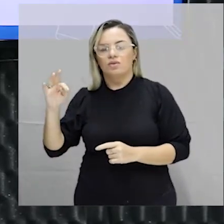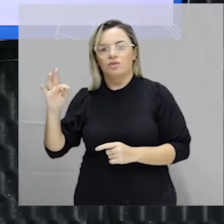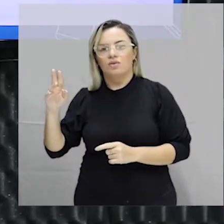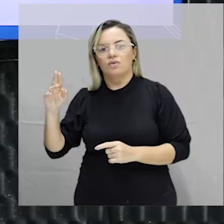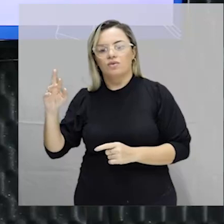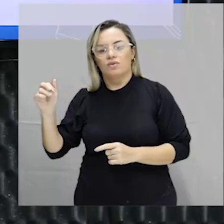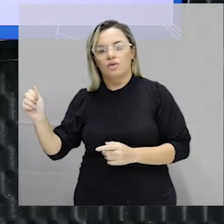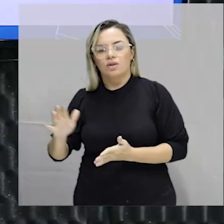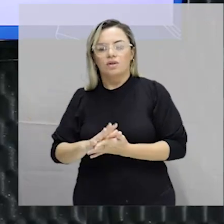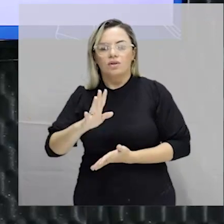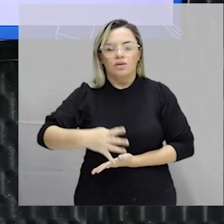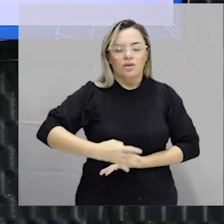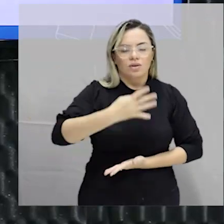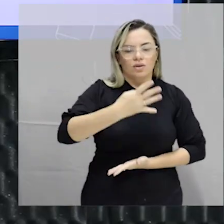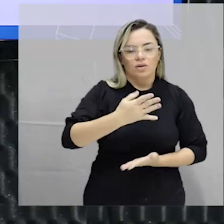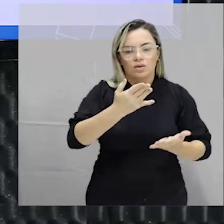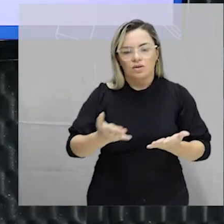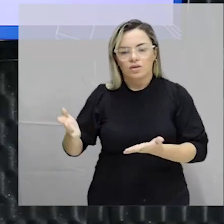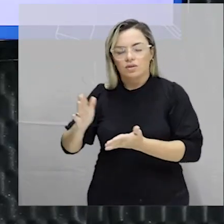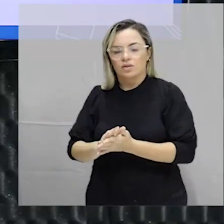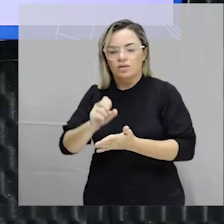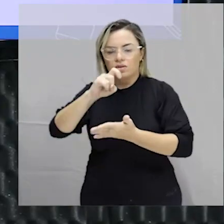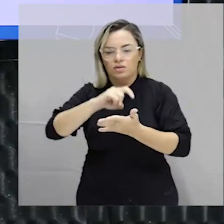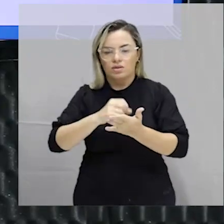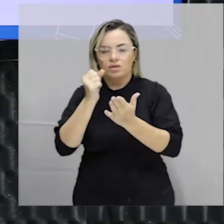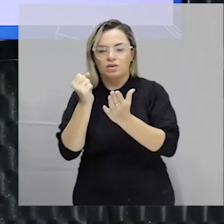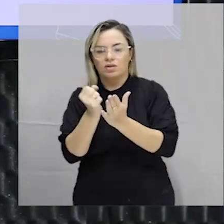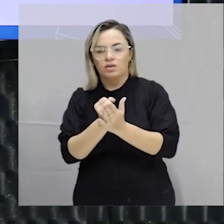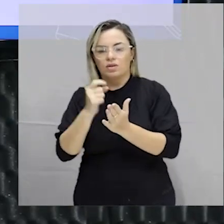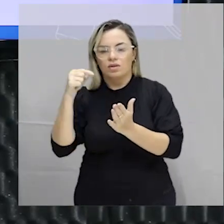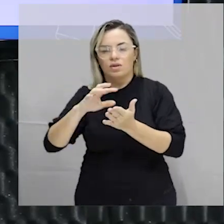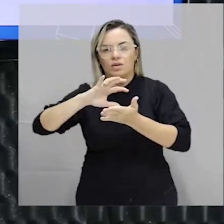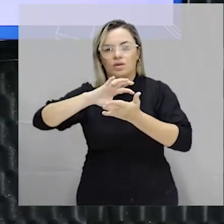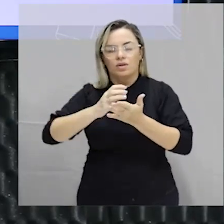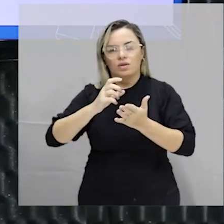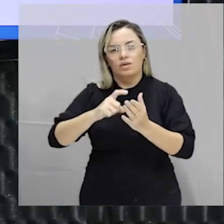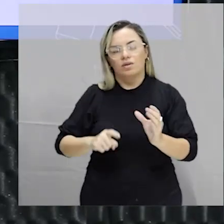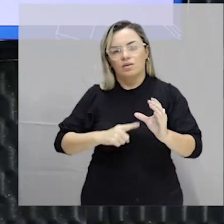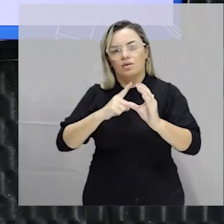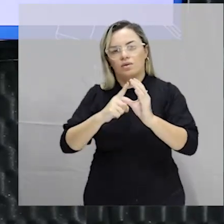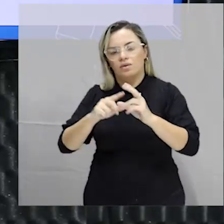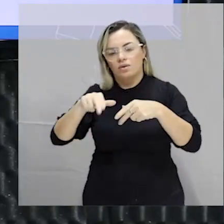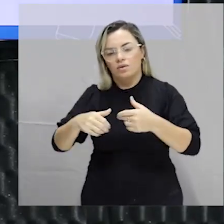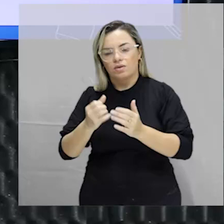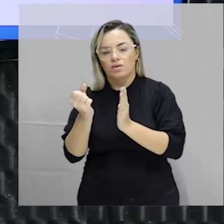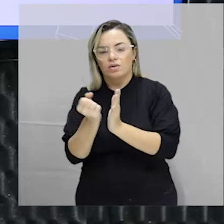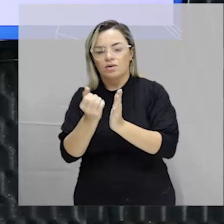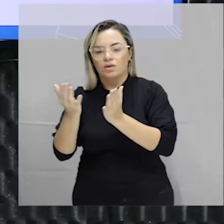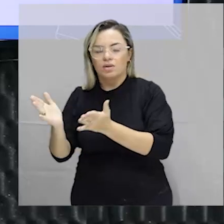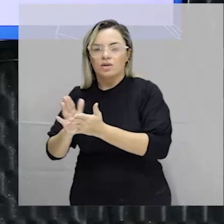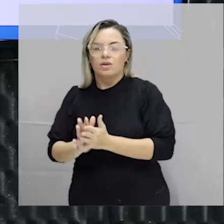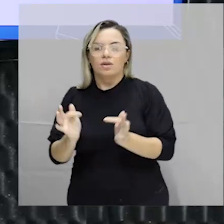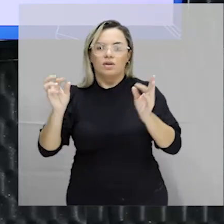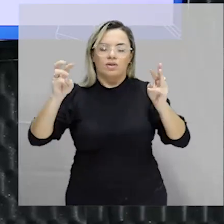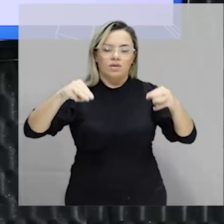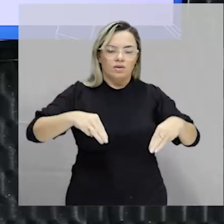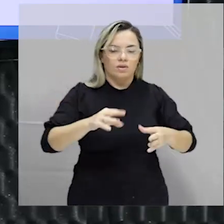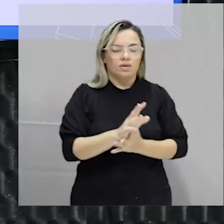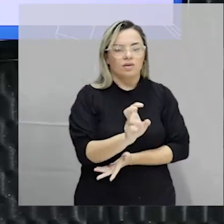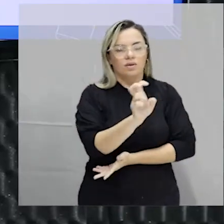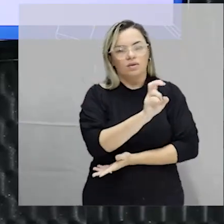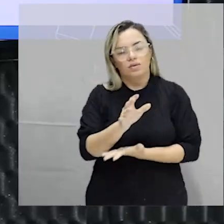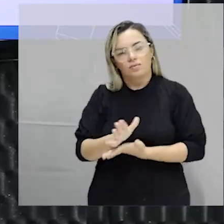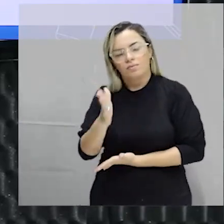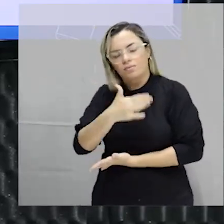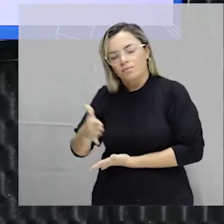literatura sociológica de Marx, chamada O Manifesto do Partido Comunista. E, para finalizar a aula, a gente vai